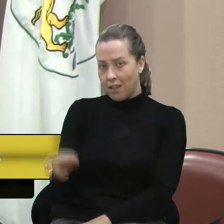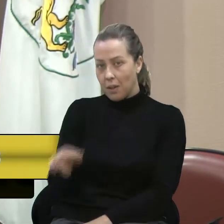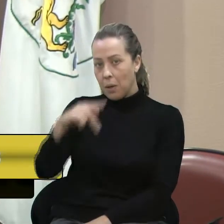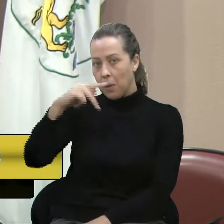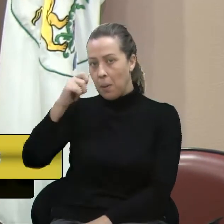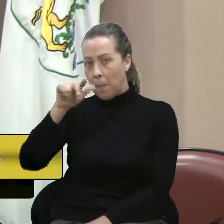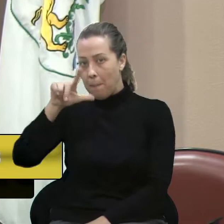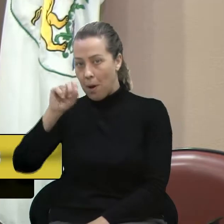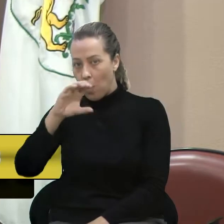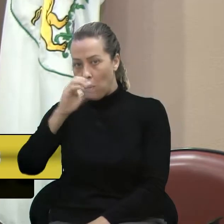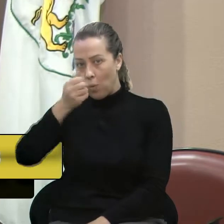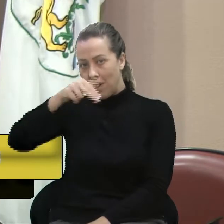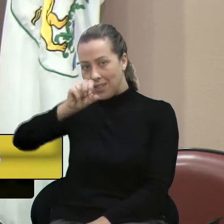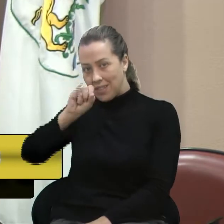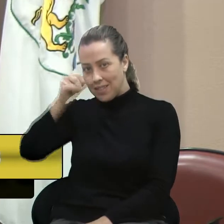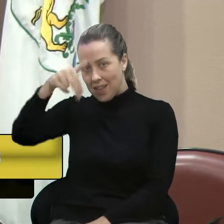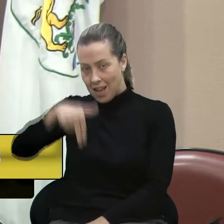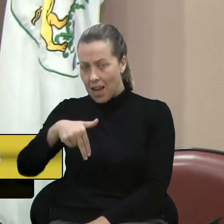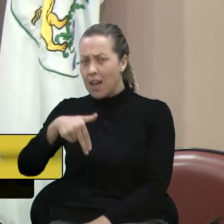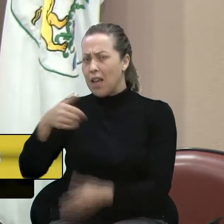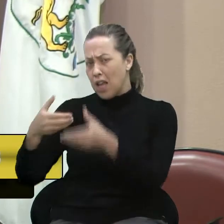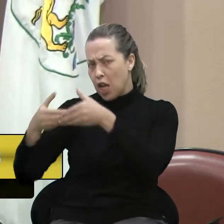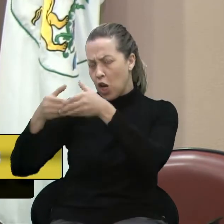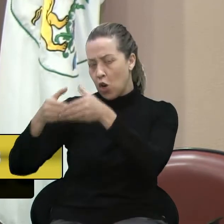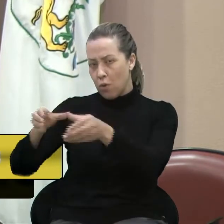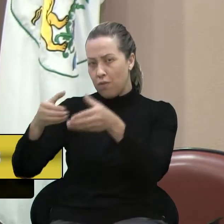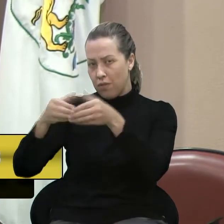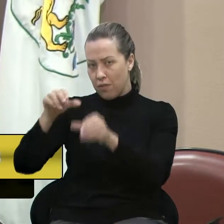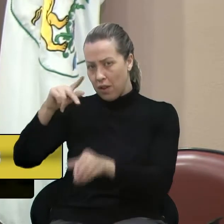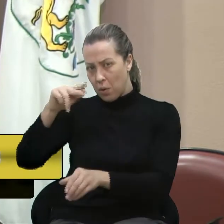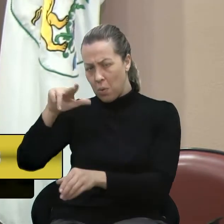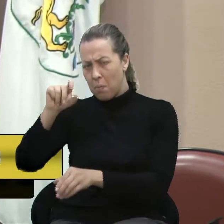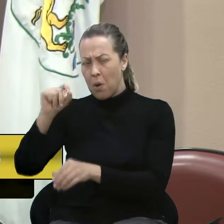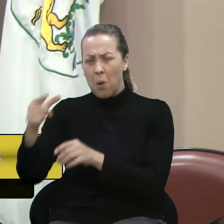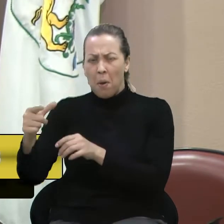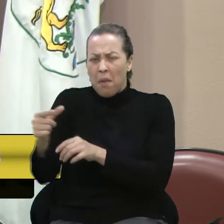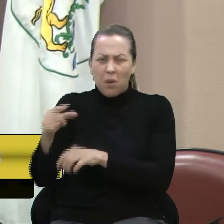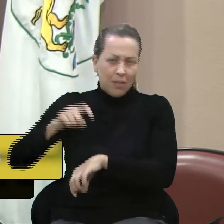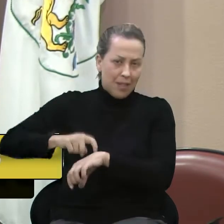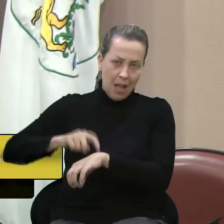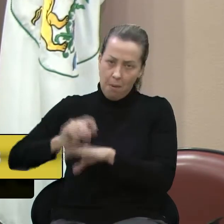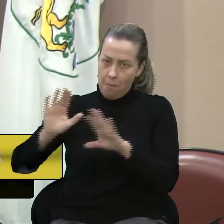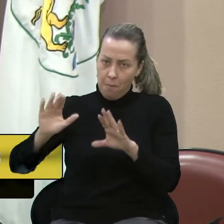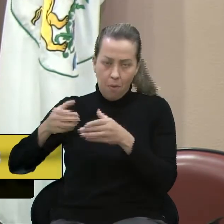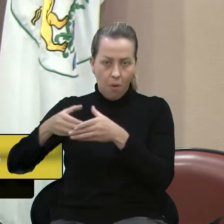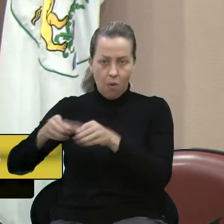Paulo Cancian e pôde conviver, por menor tempo que fosse com ele,